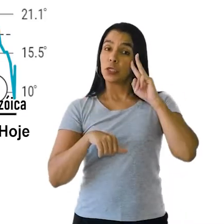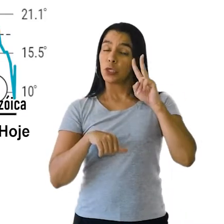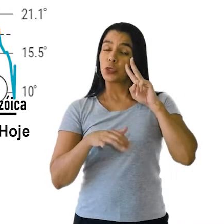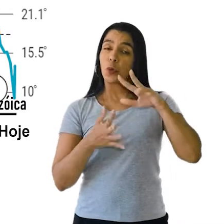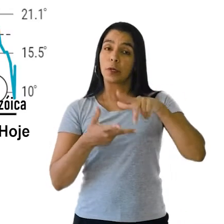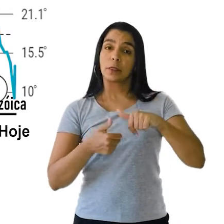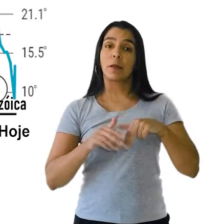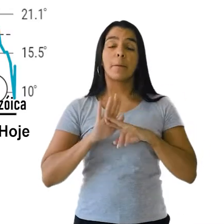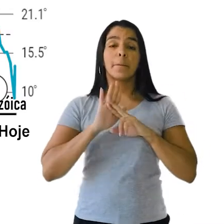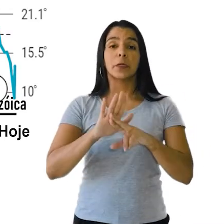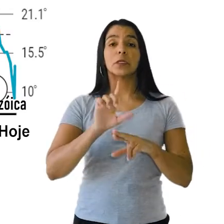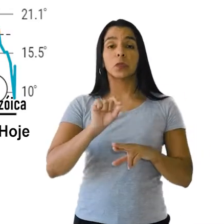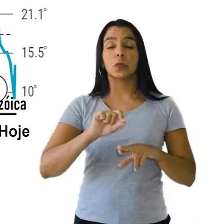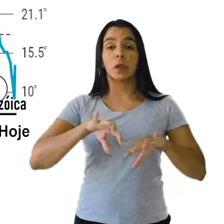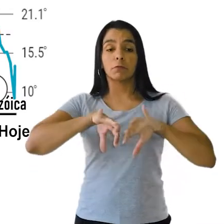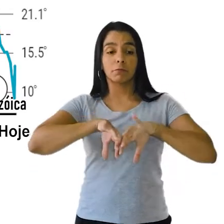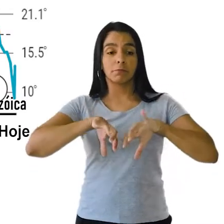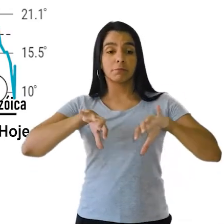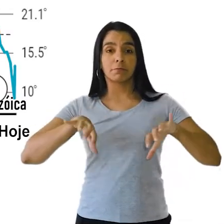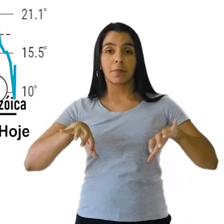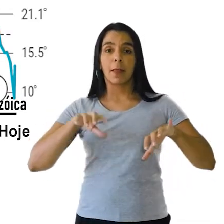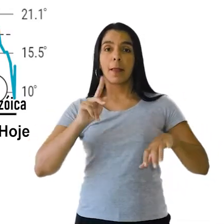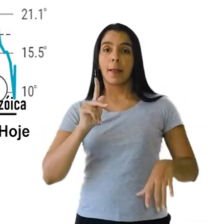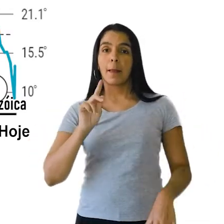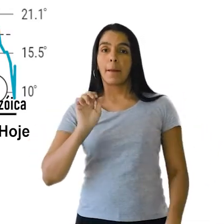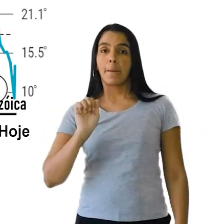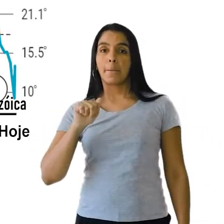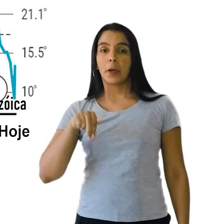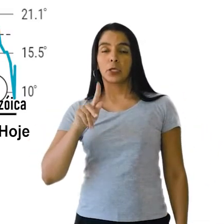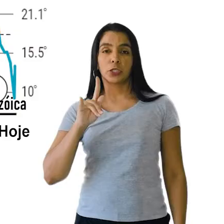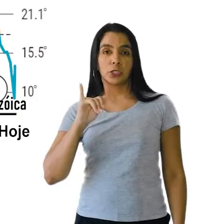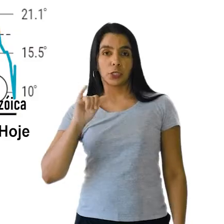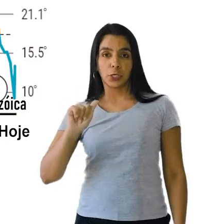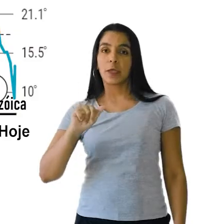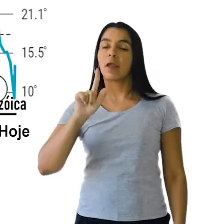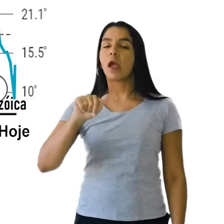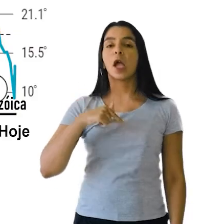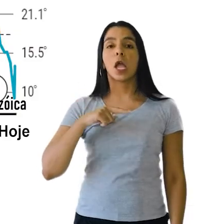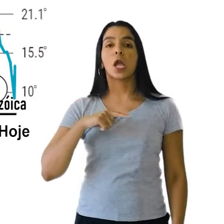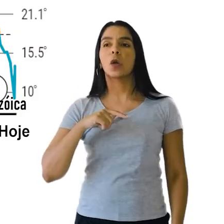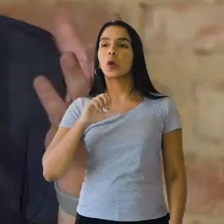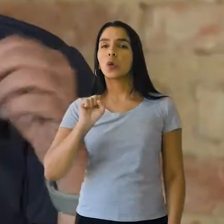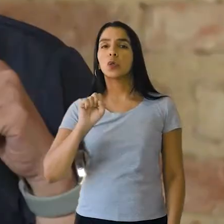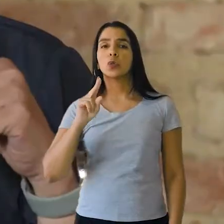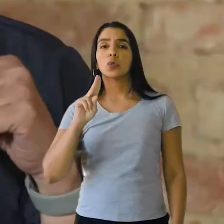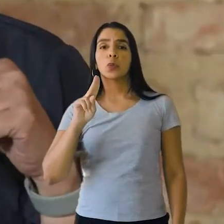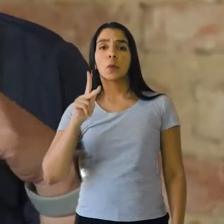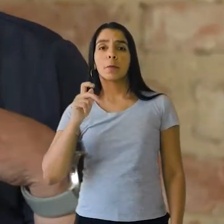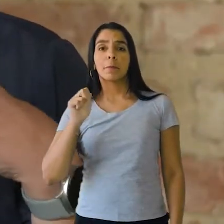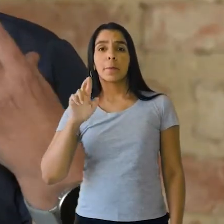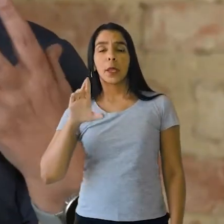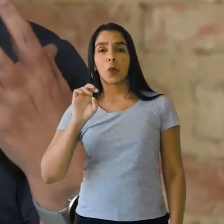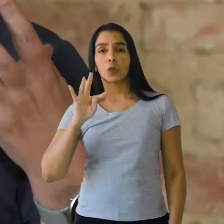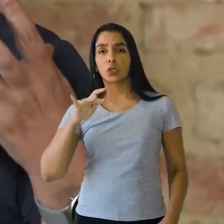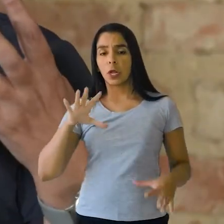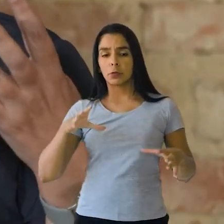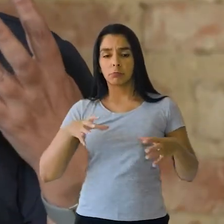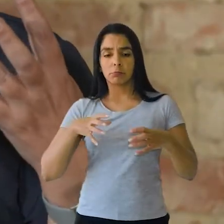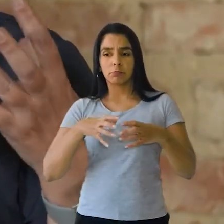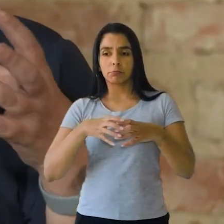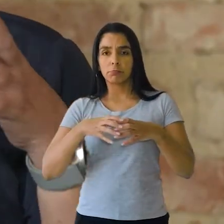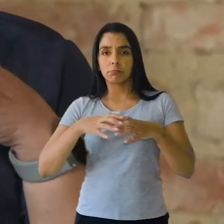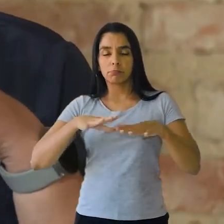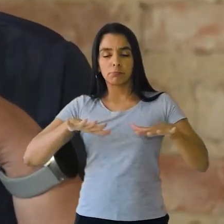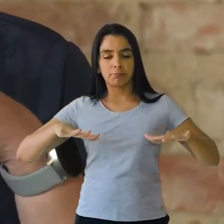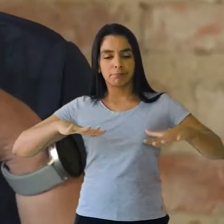nessa parte da história da Terra que representa justamente a fragmentação da Pangeia. Quer dizer, um